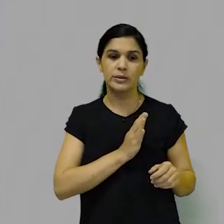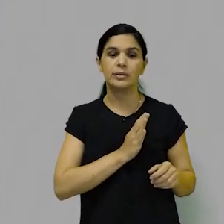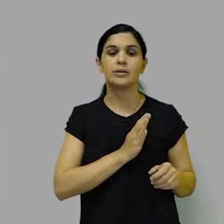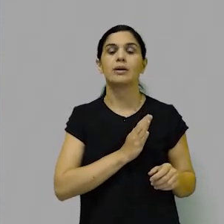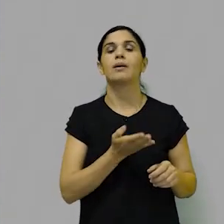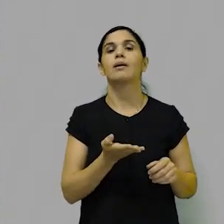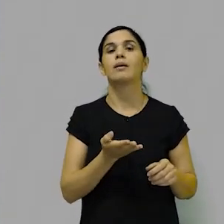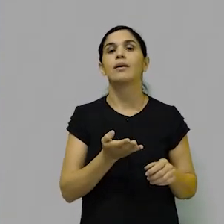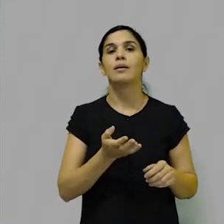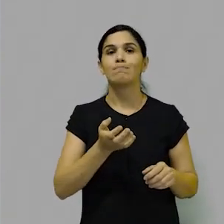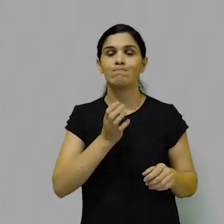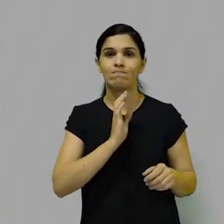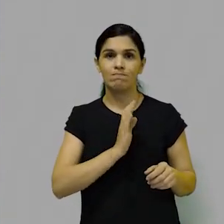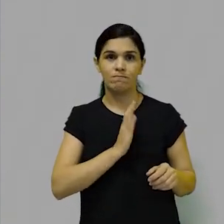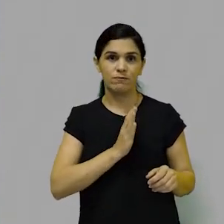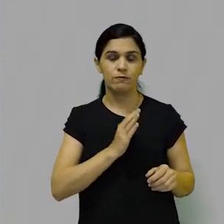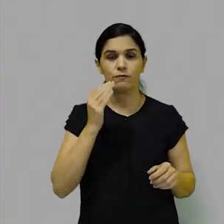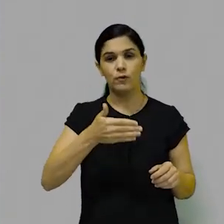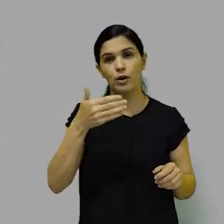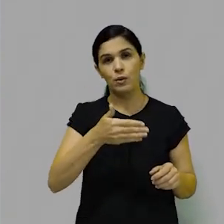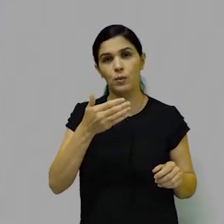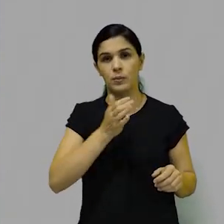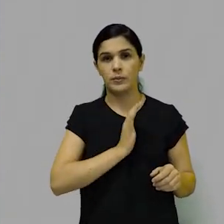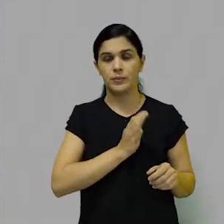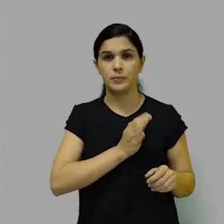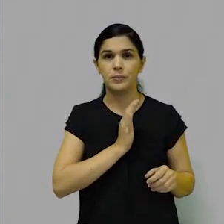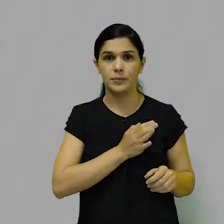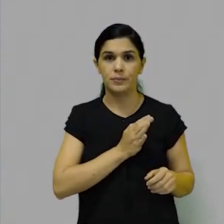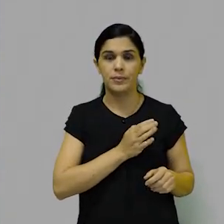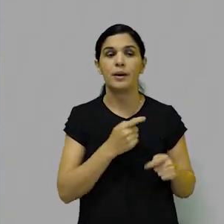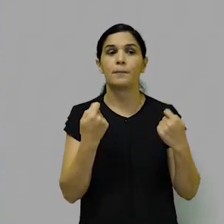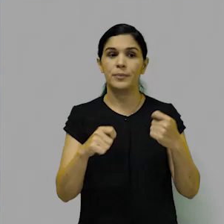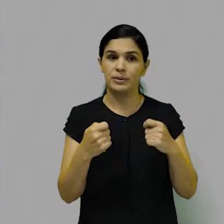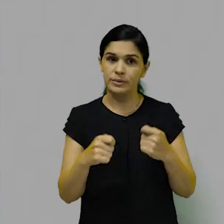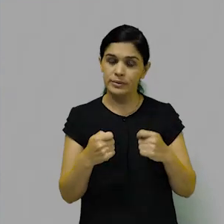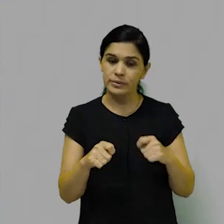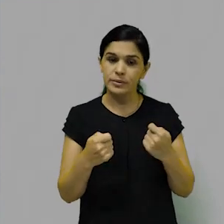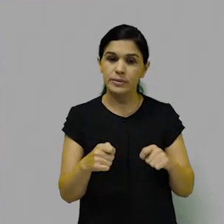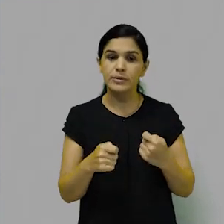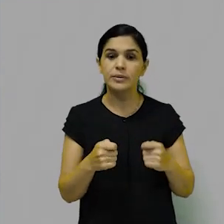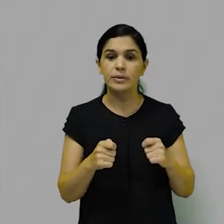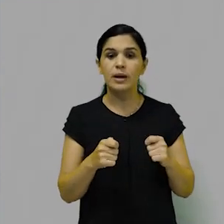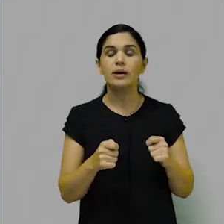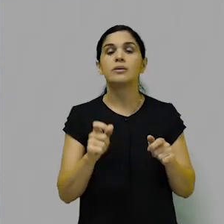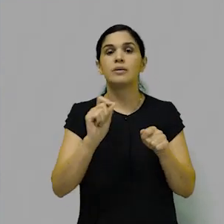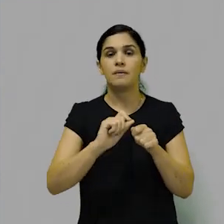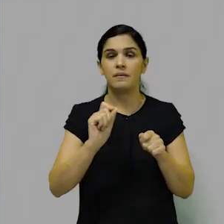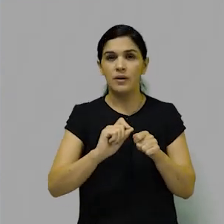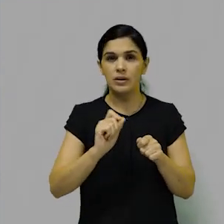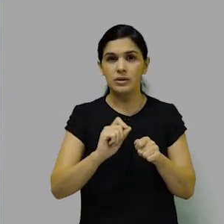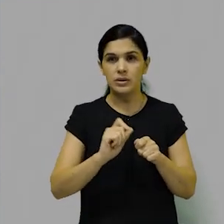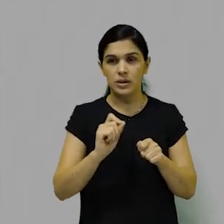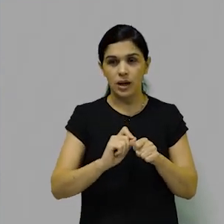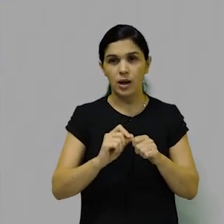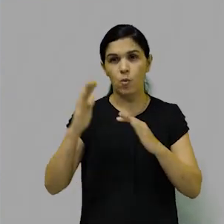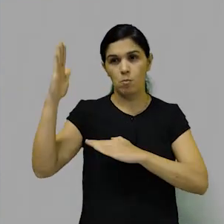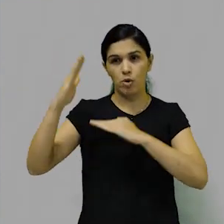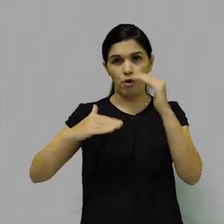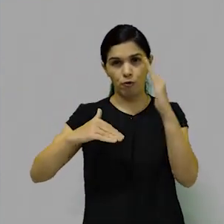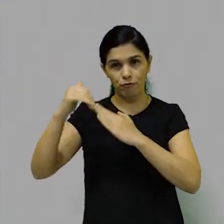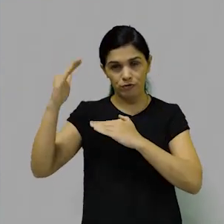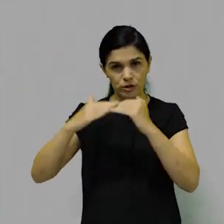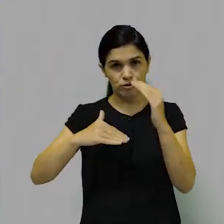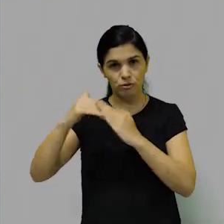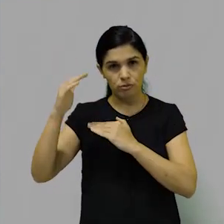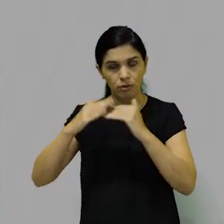em relação à frequência cardíaca máxima, é que sejam realizados os testes de frequência cardíaca máxima. Tá certo? Não que a gente não...